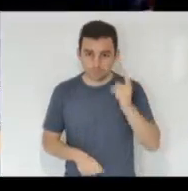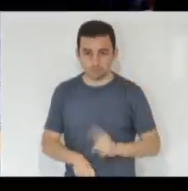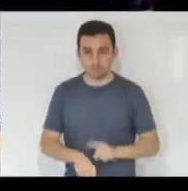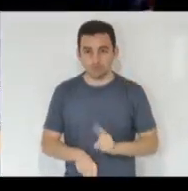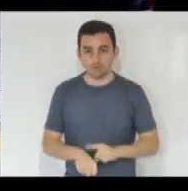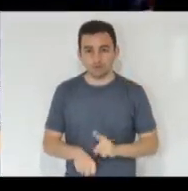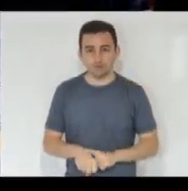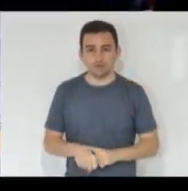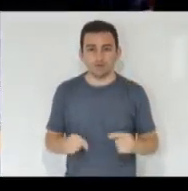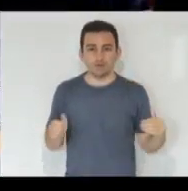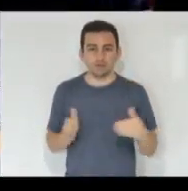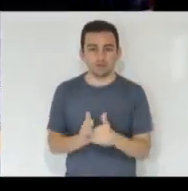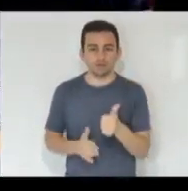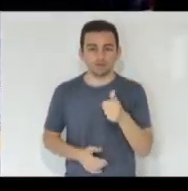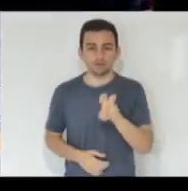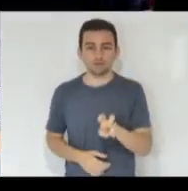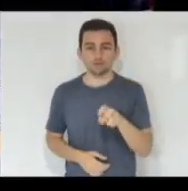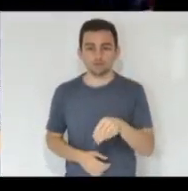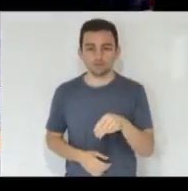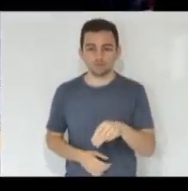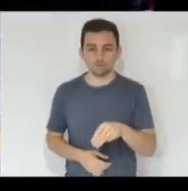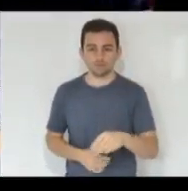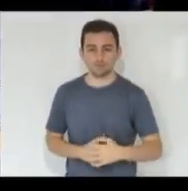até 15 minutos.